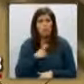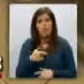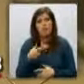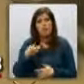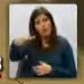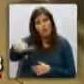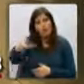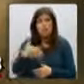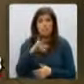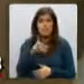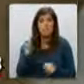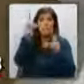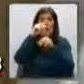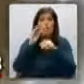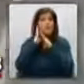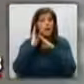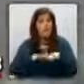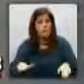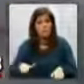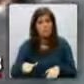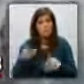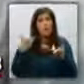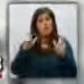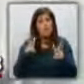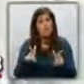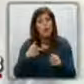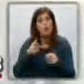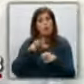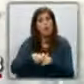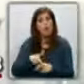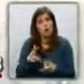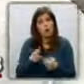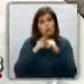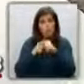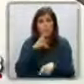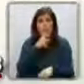16 novas camas. Deixou um lugar vago no Hospital de Faro, pelo menos por enquanto.